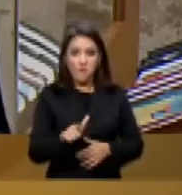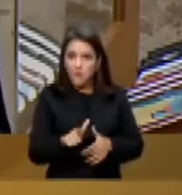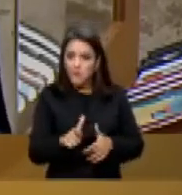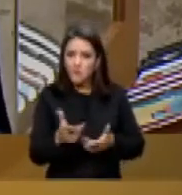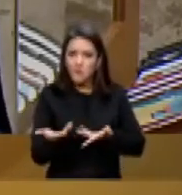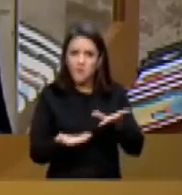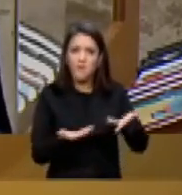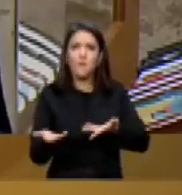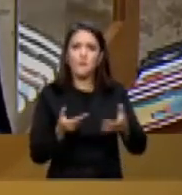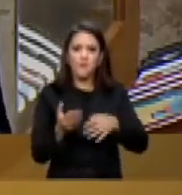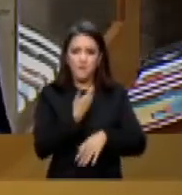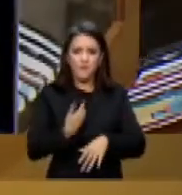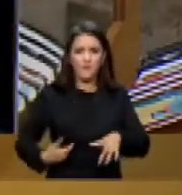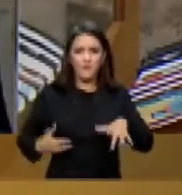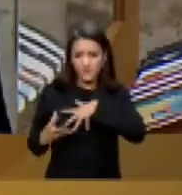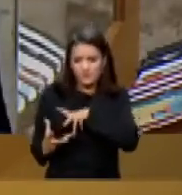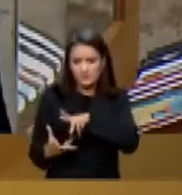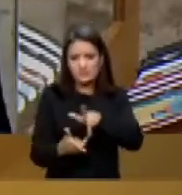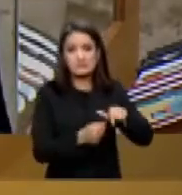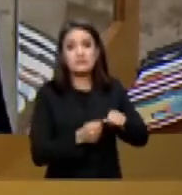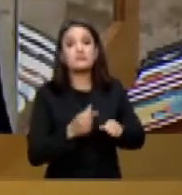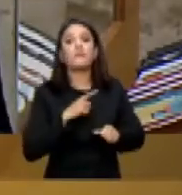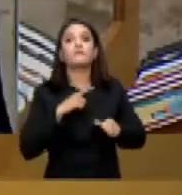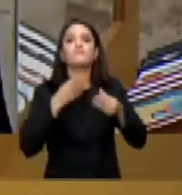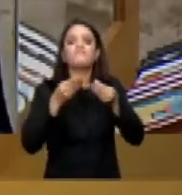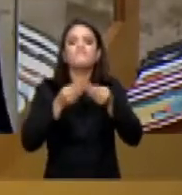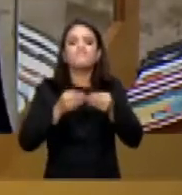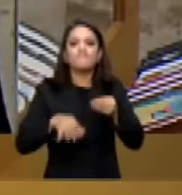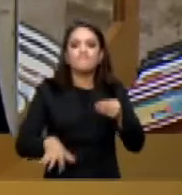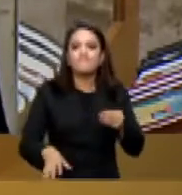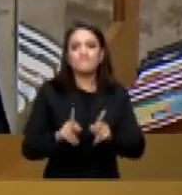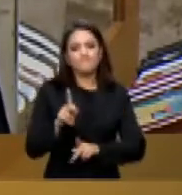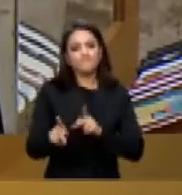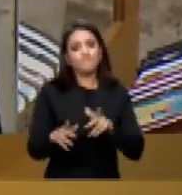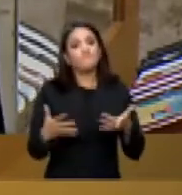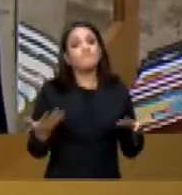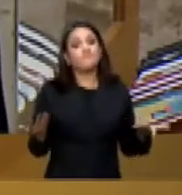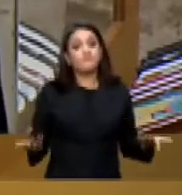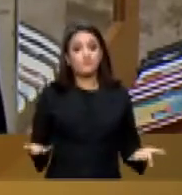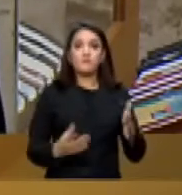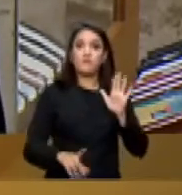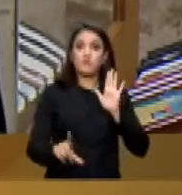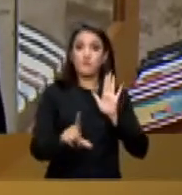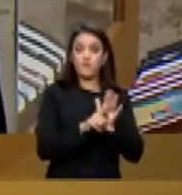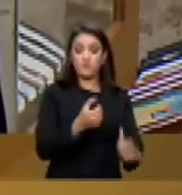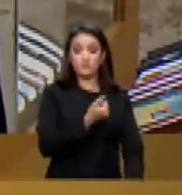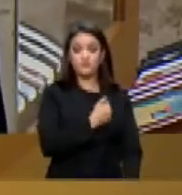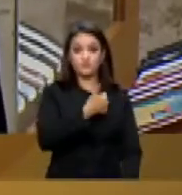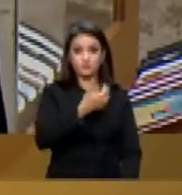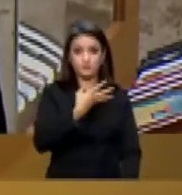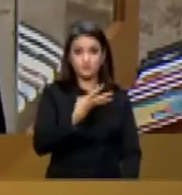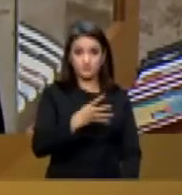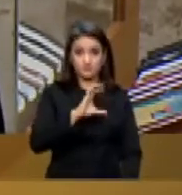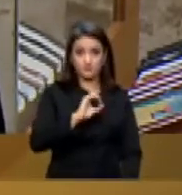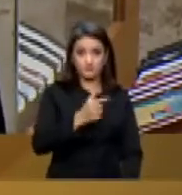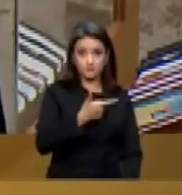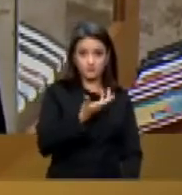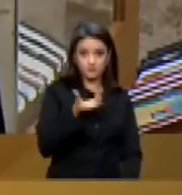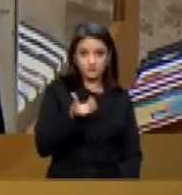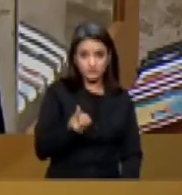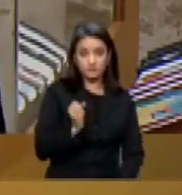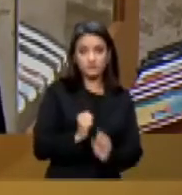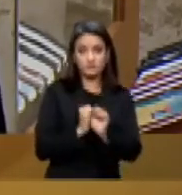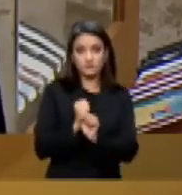causando prejuízo ingente à população, decidiu, com a edição da Lei 14.026 de